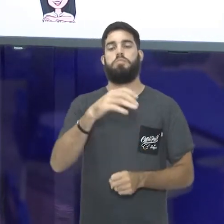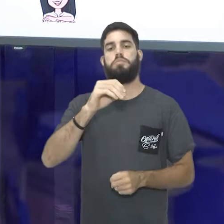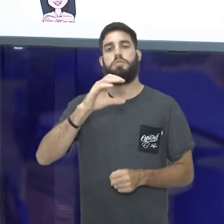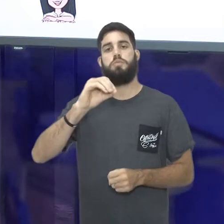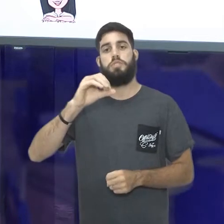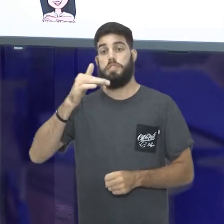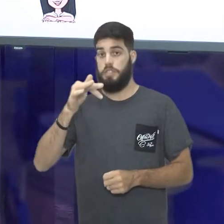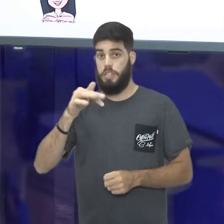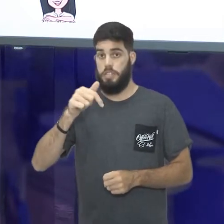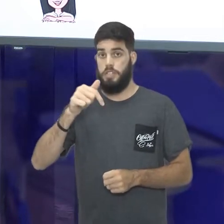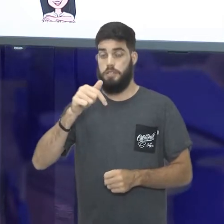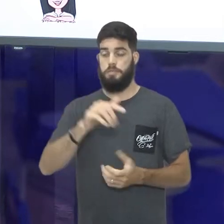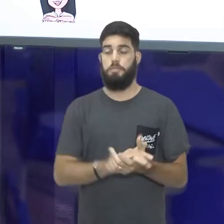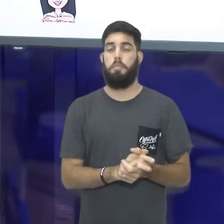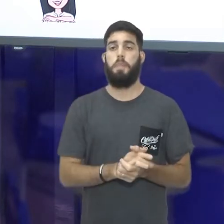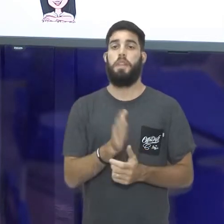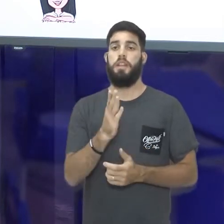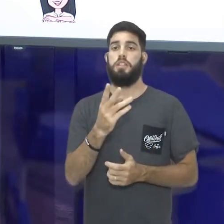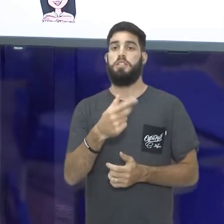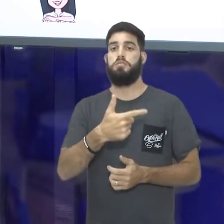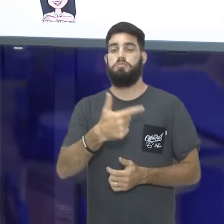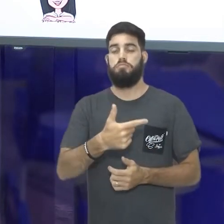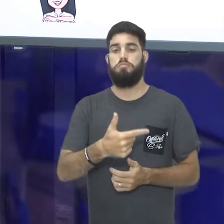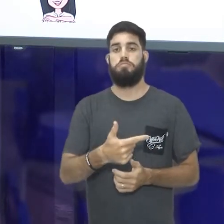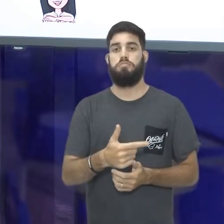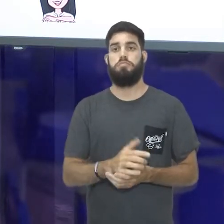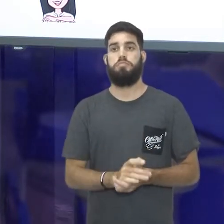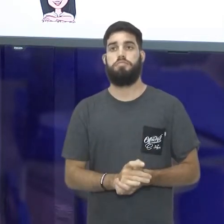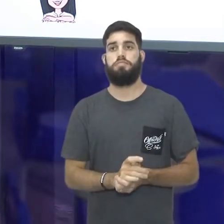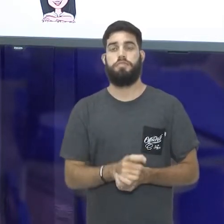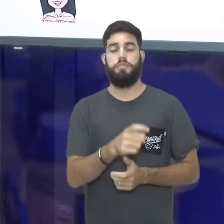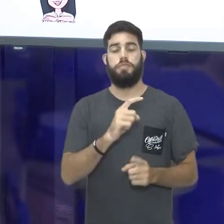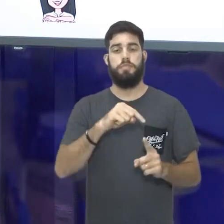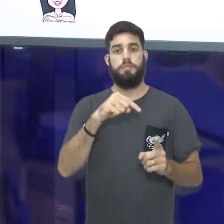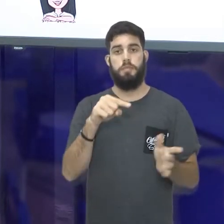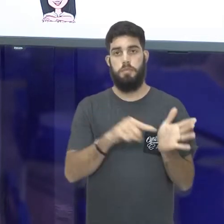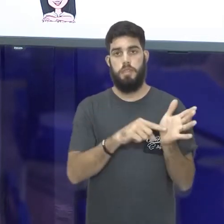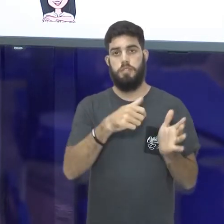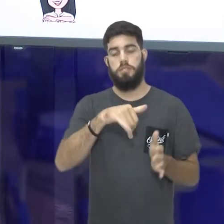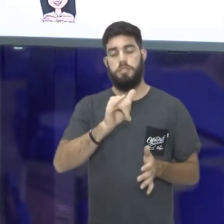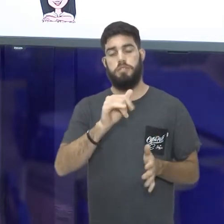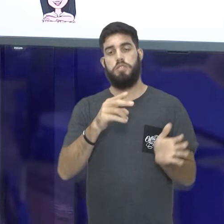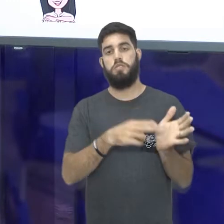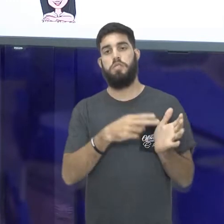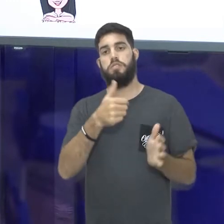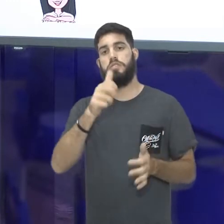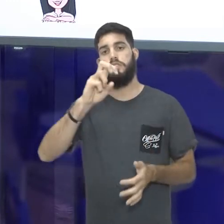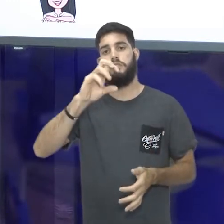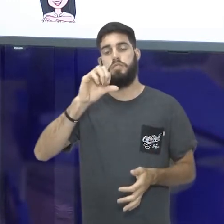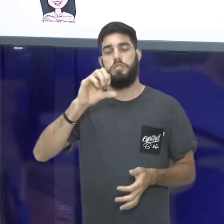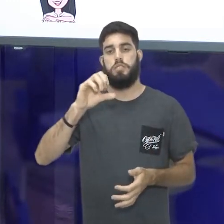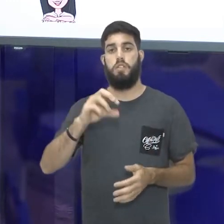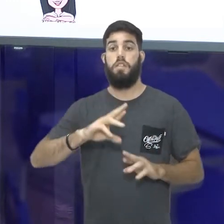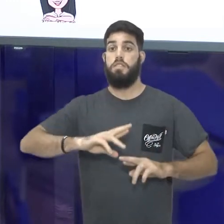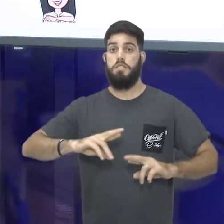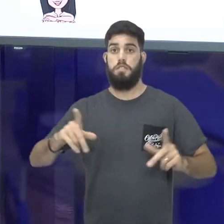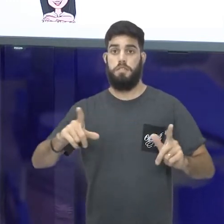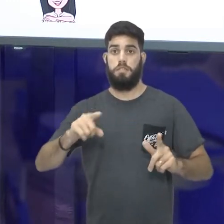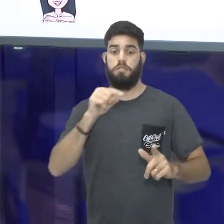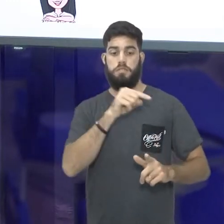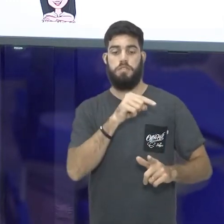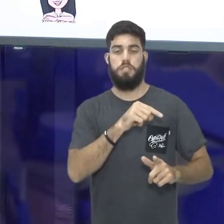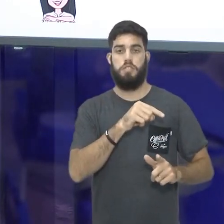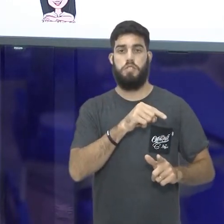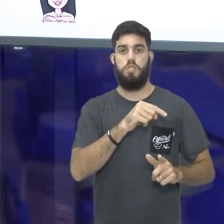segunda equação, nós temos x menos y, que é igual a 159. Ela vai trazer para a gente justamente a diferença entre o número